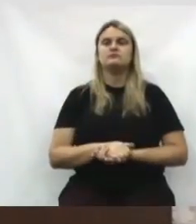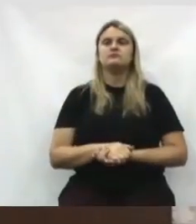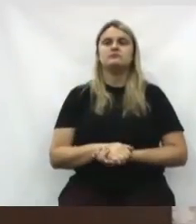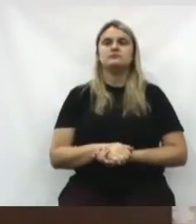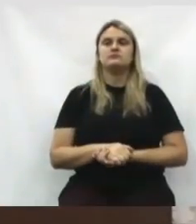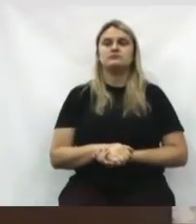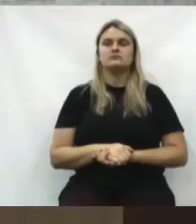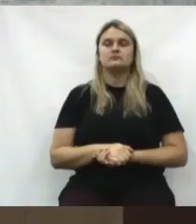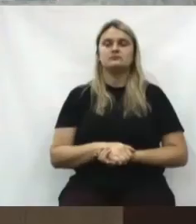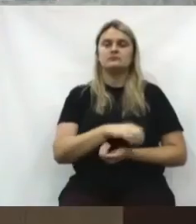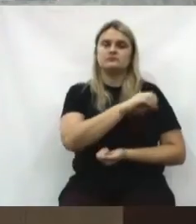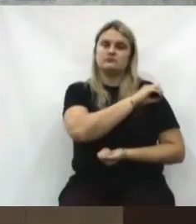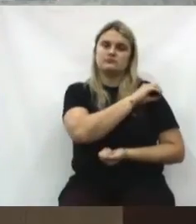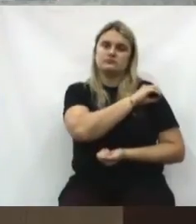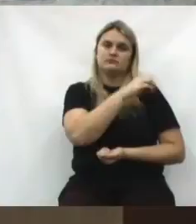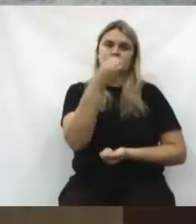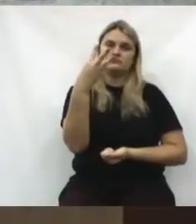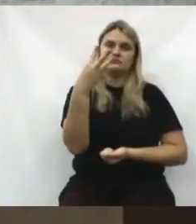31/2017.